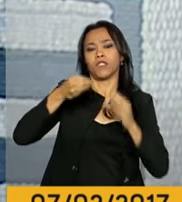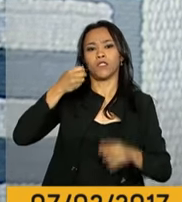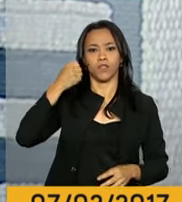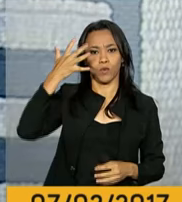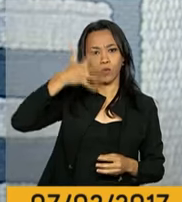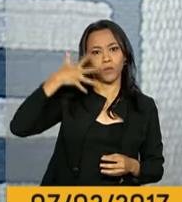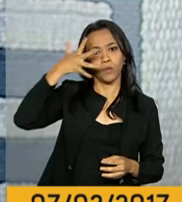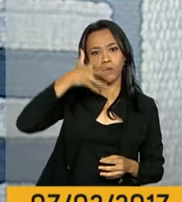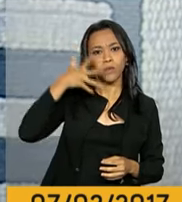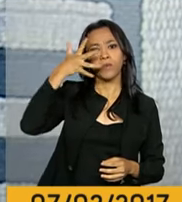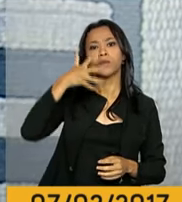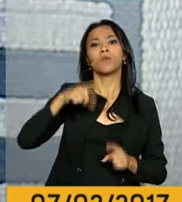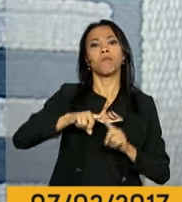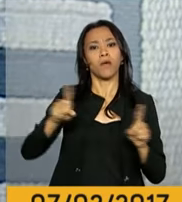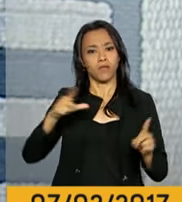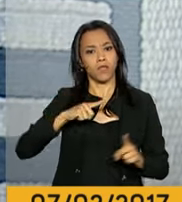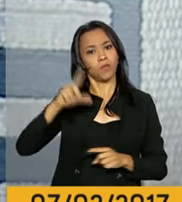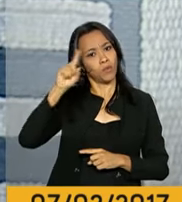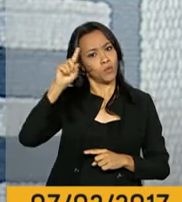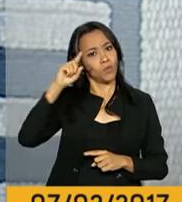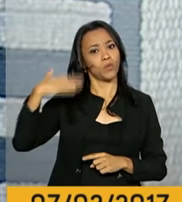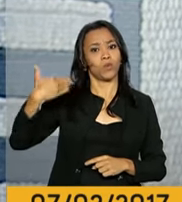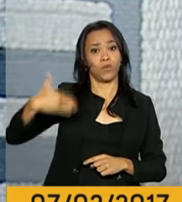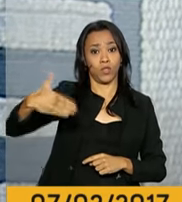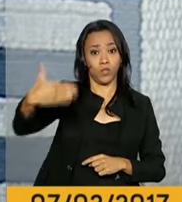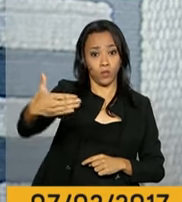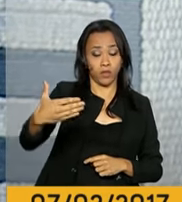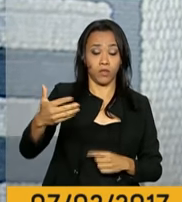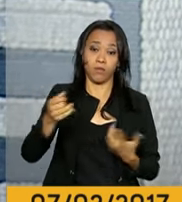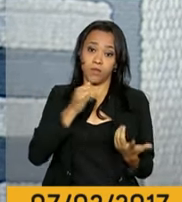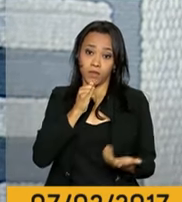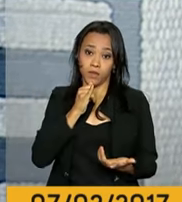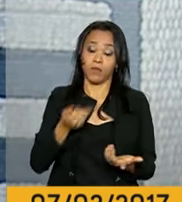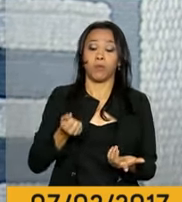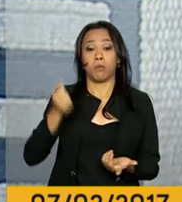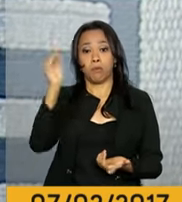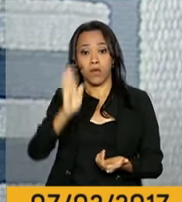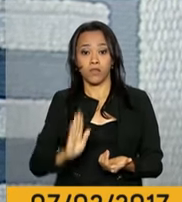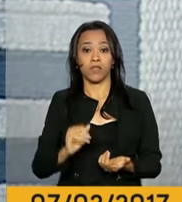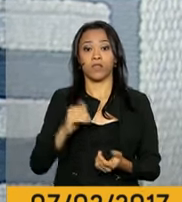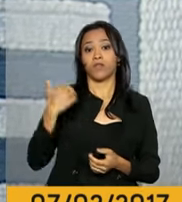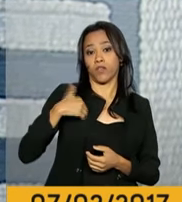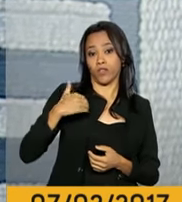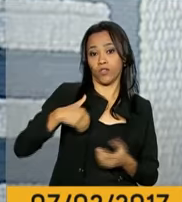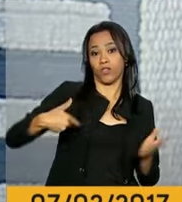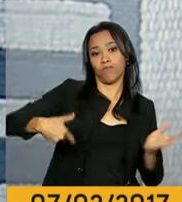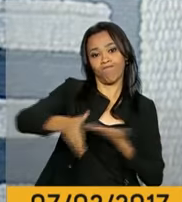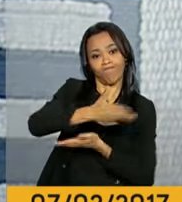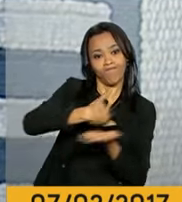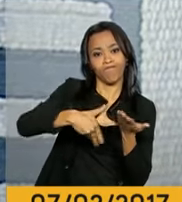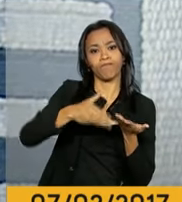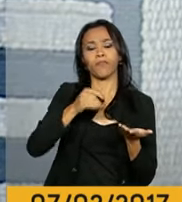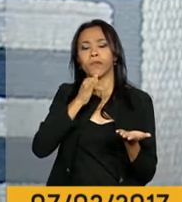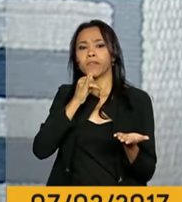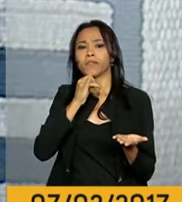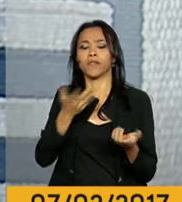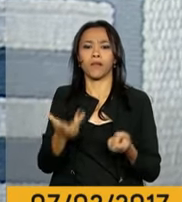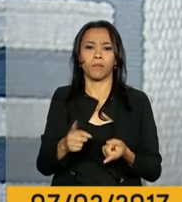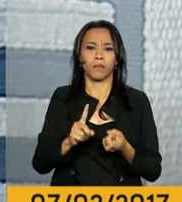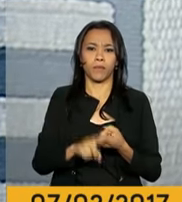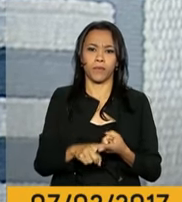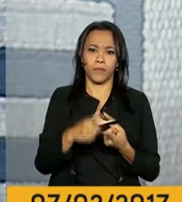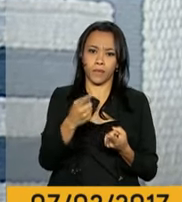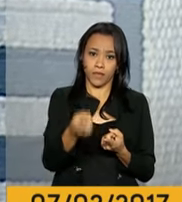incorporamos no nosso cotidiano nas relações Brasil Argentina senhor presidente expressões como